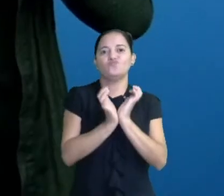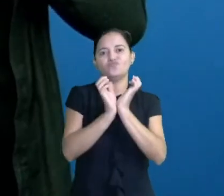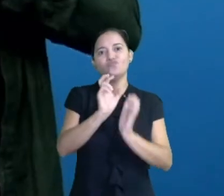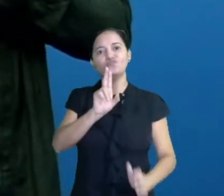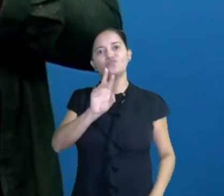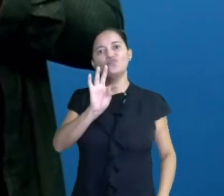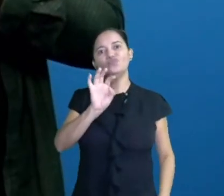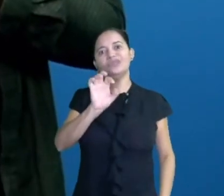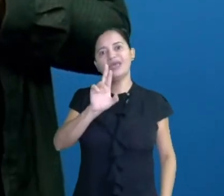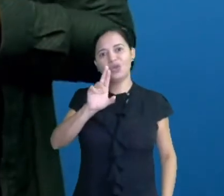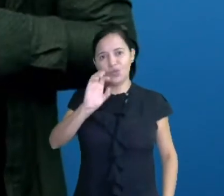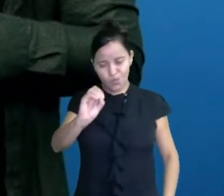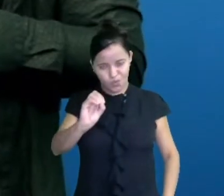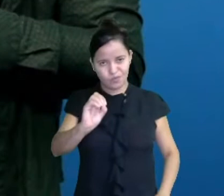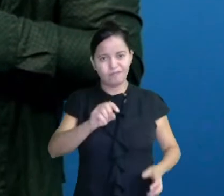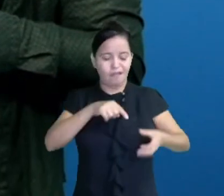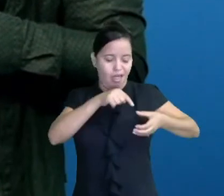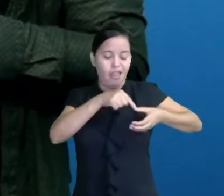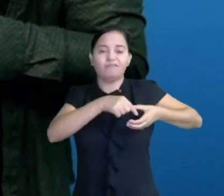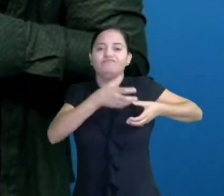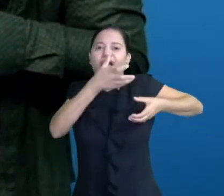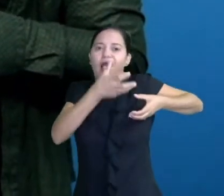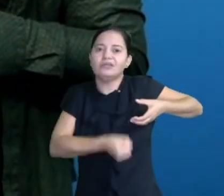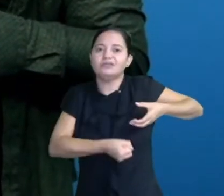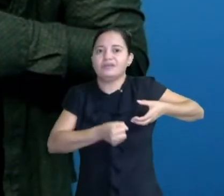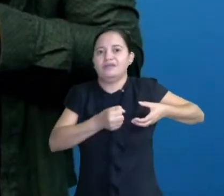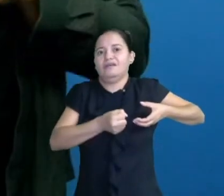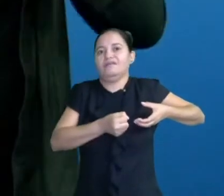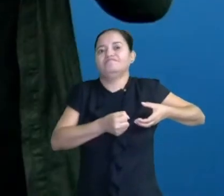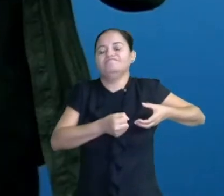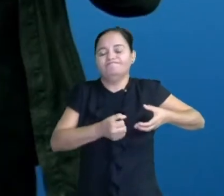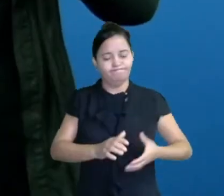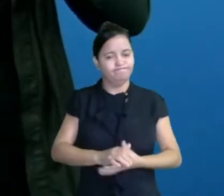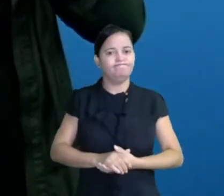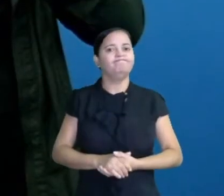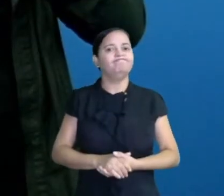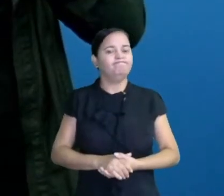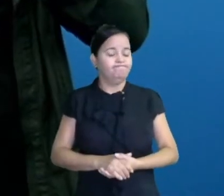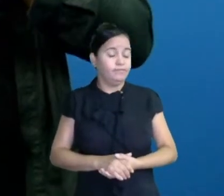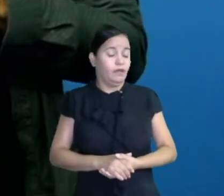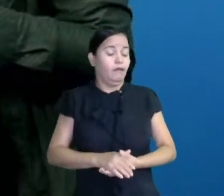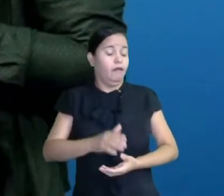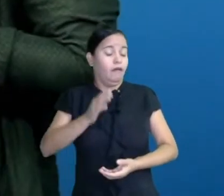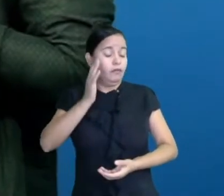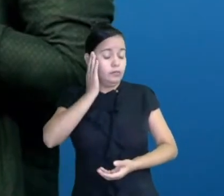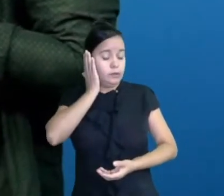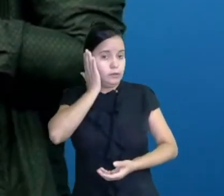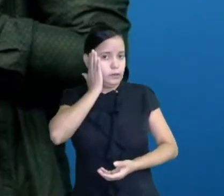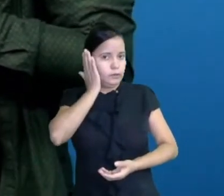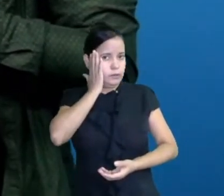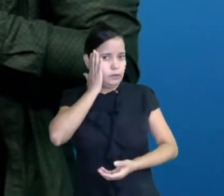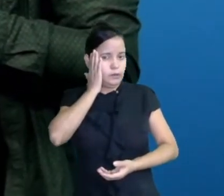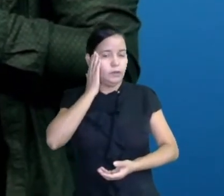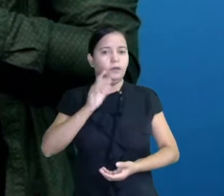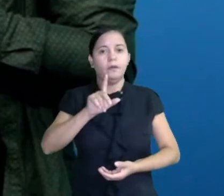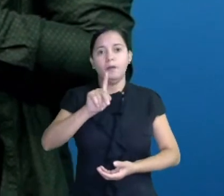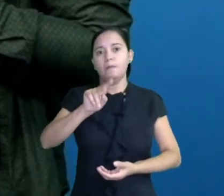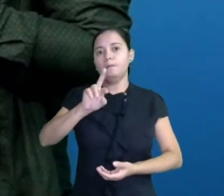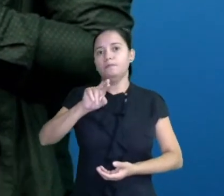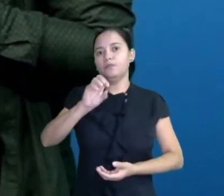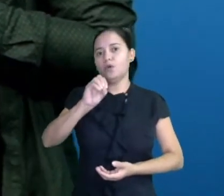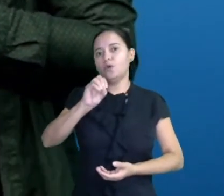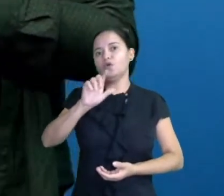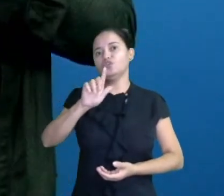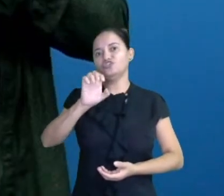que promova esse tipo de comportamento. Então, é importante a gente entender como a progesterona, ou